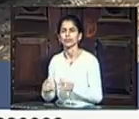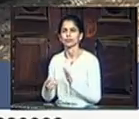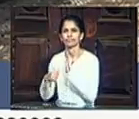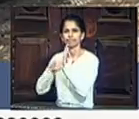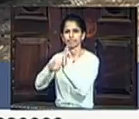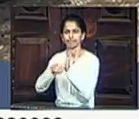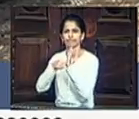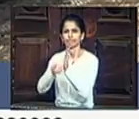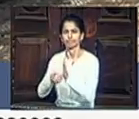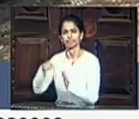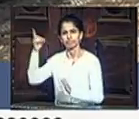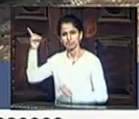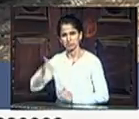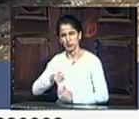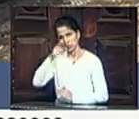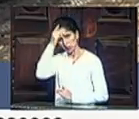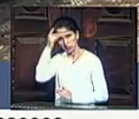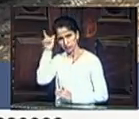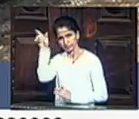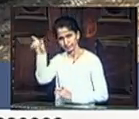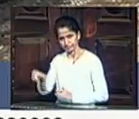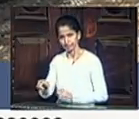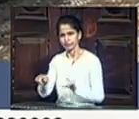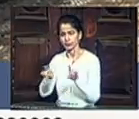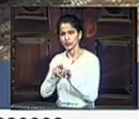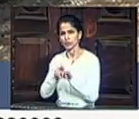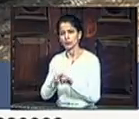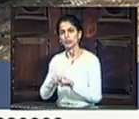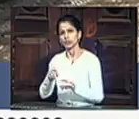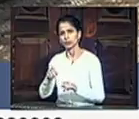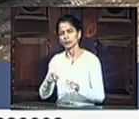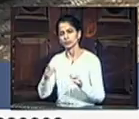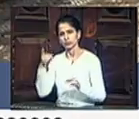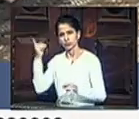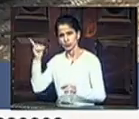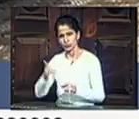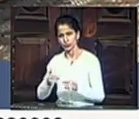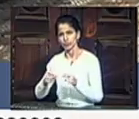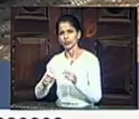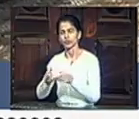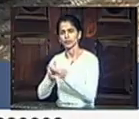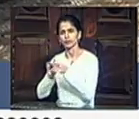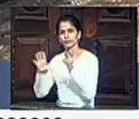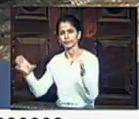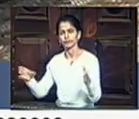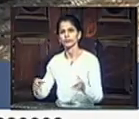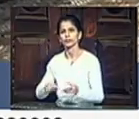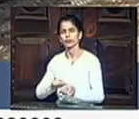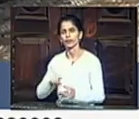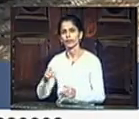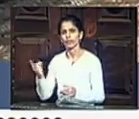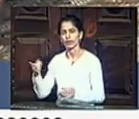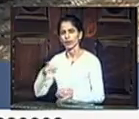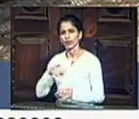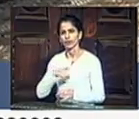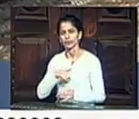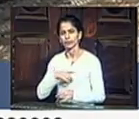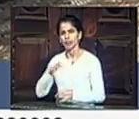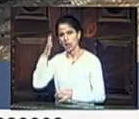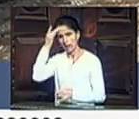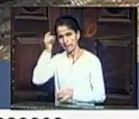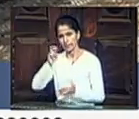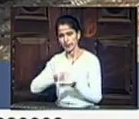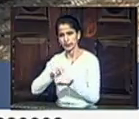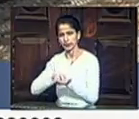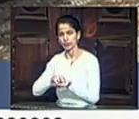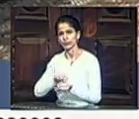intransigente dos direitos humanos e do Estado Democrático de Direito. Vai ser velado a partir da manhã de manhã